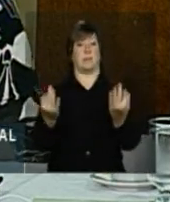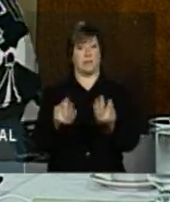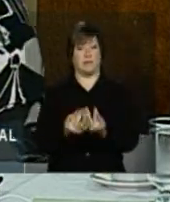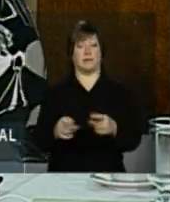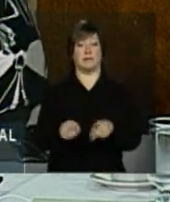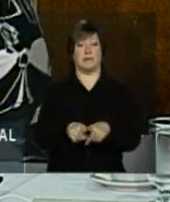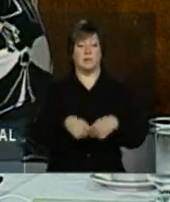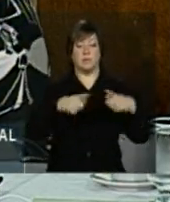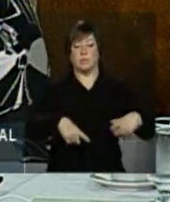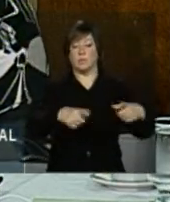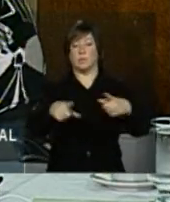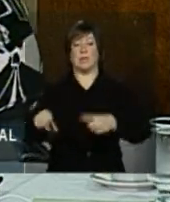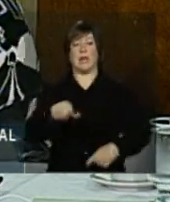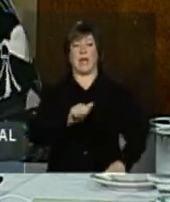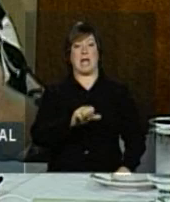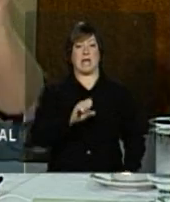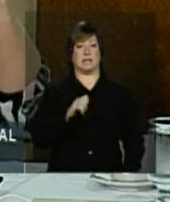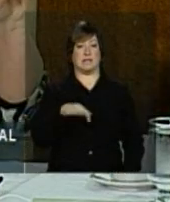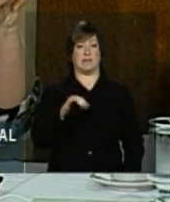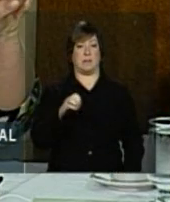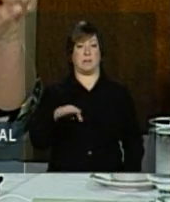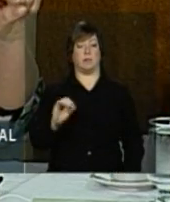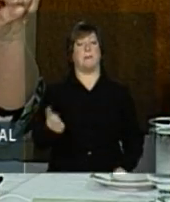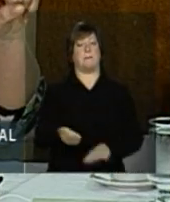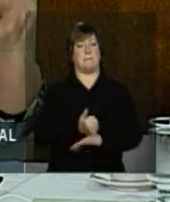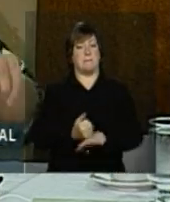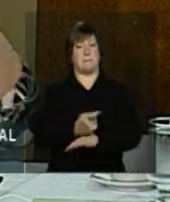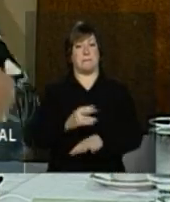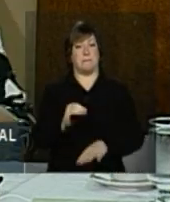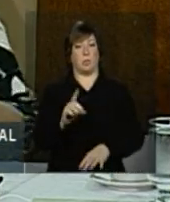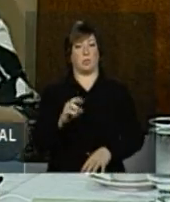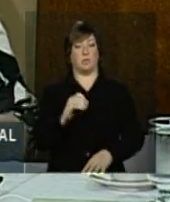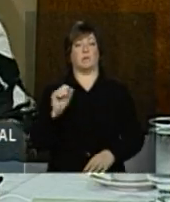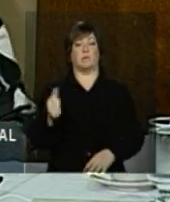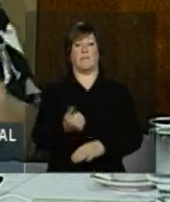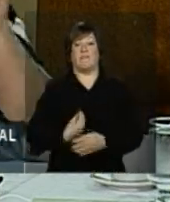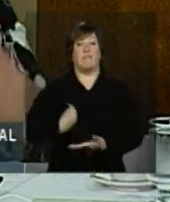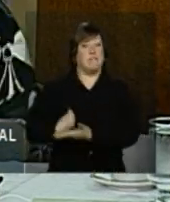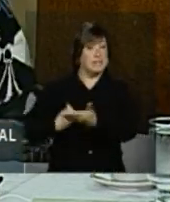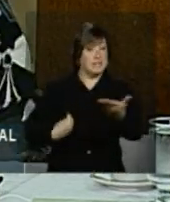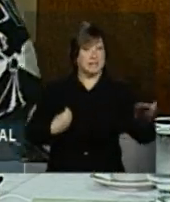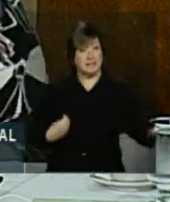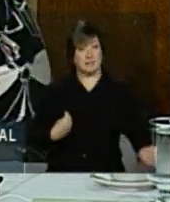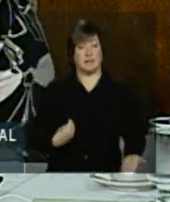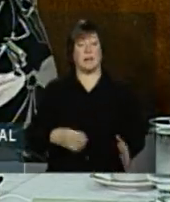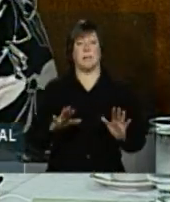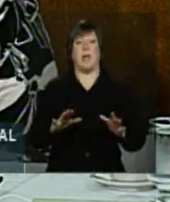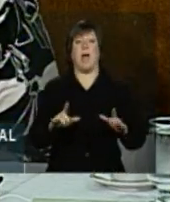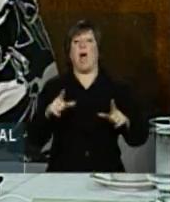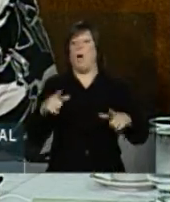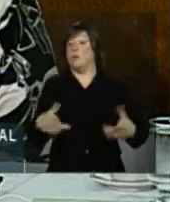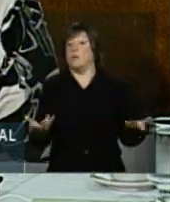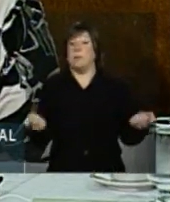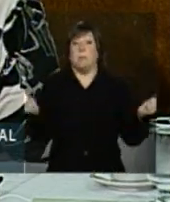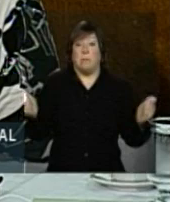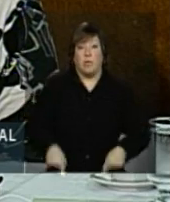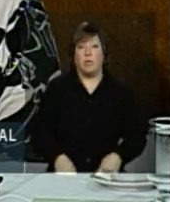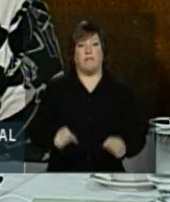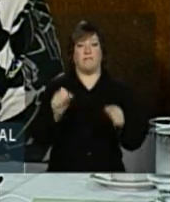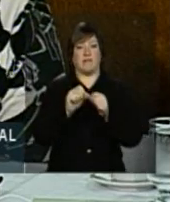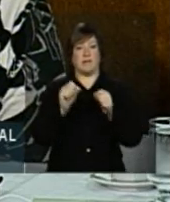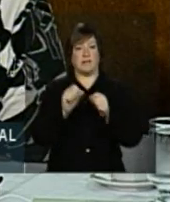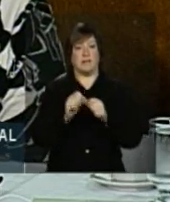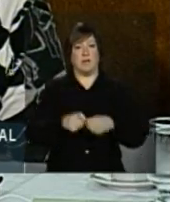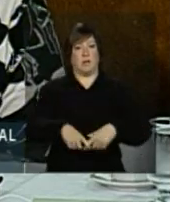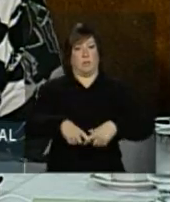assentamentos aumentar a produção melhorar a produção de subsistência mas mais que isso aonde for possível construir uma rota de